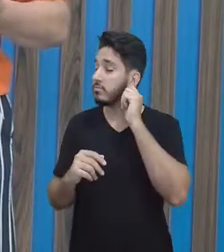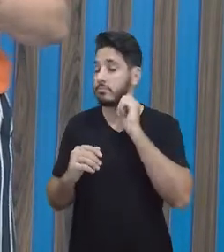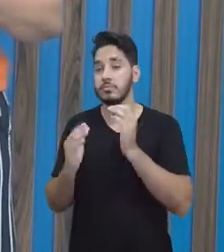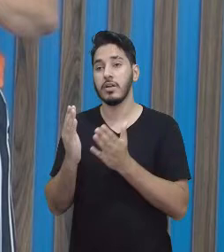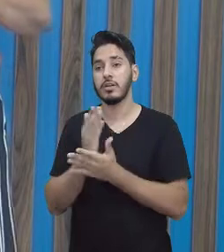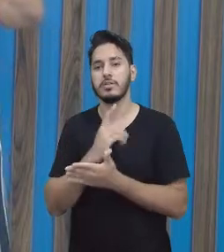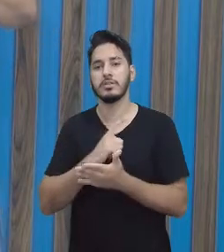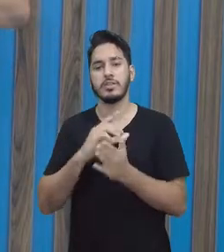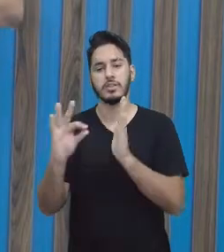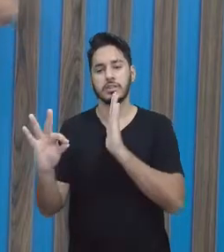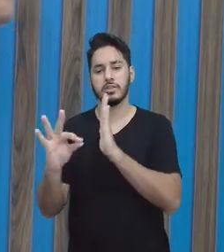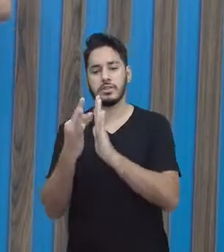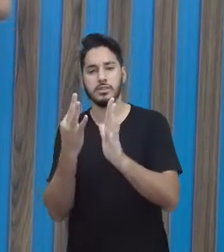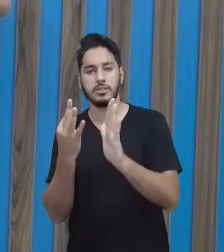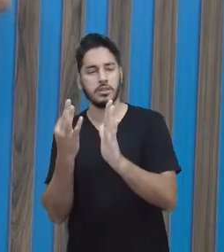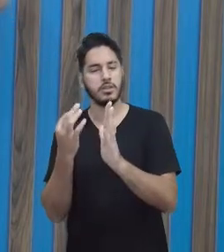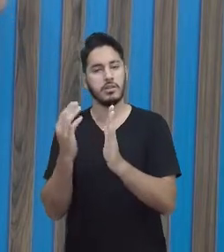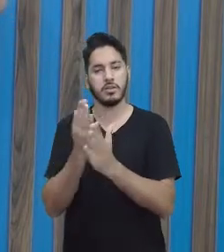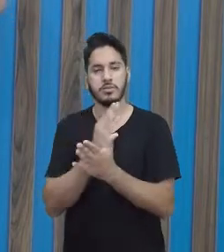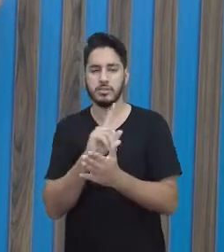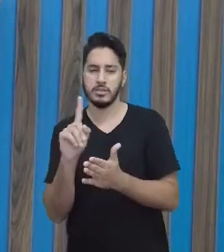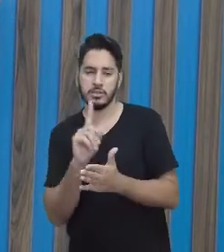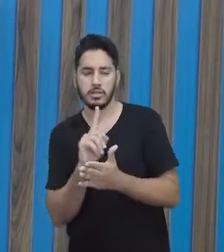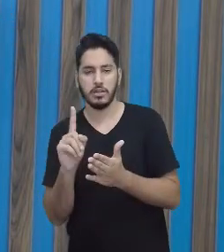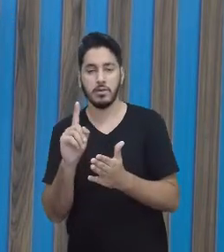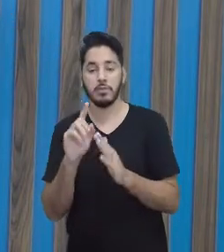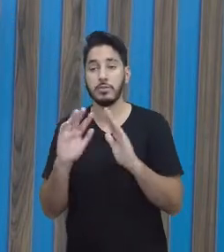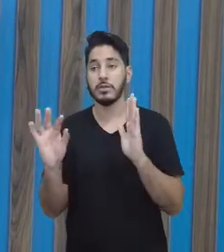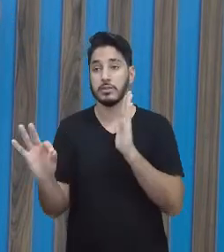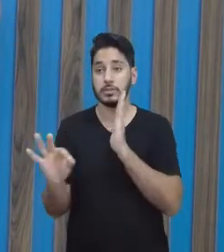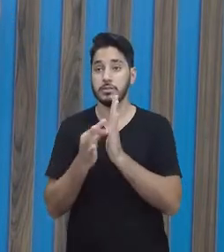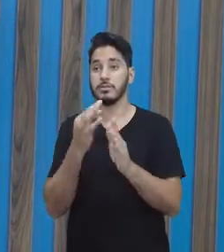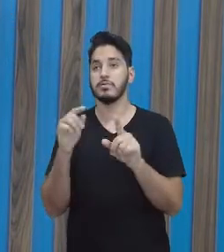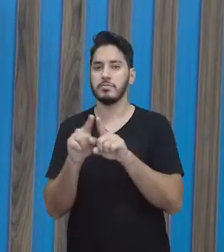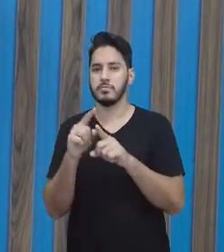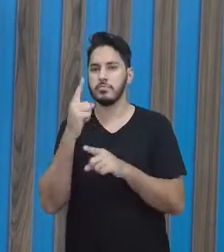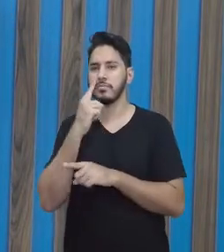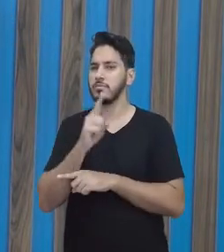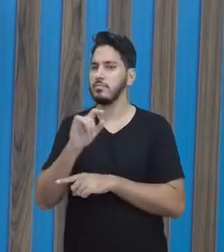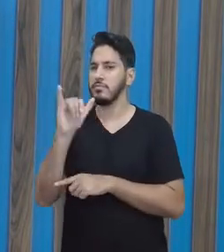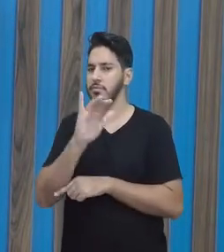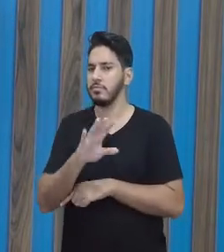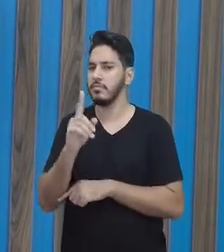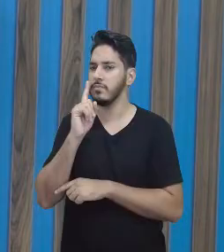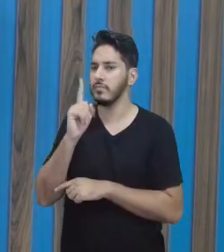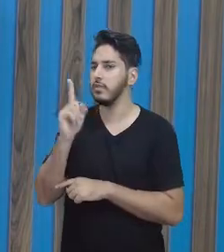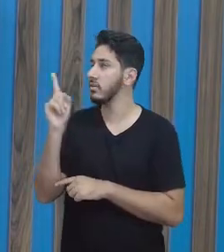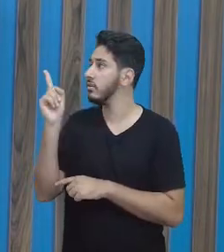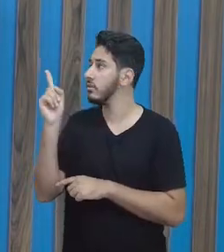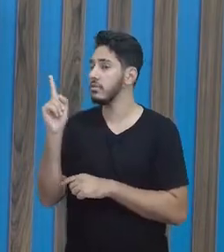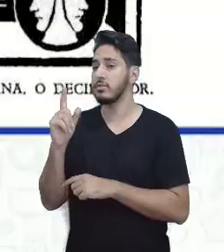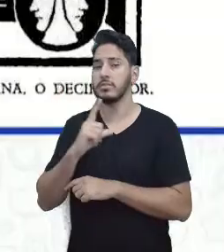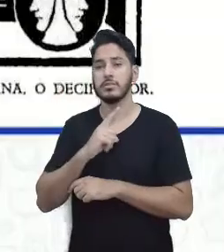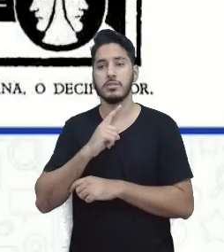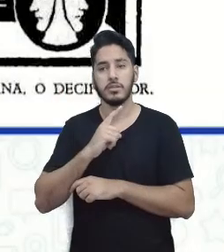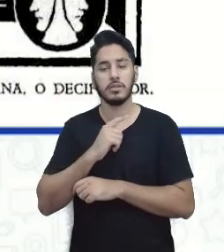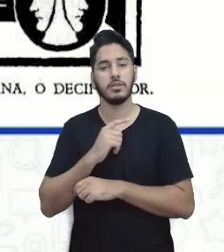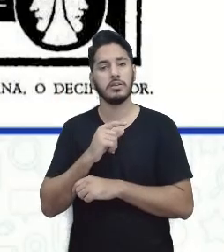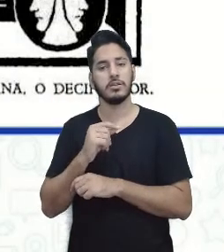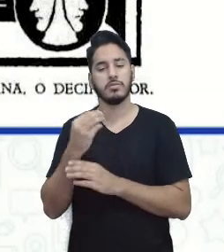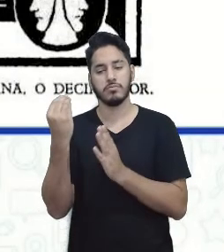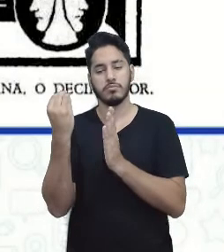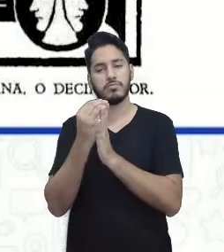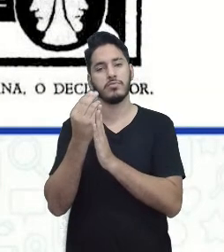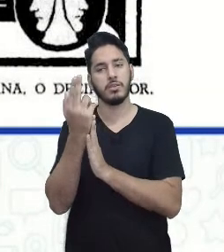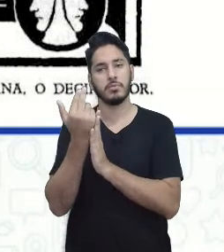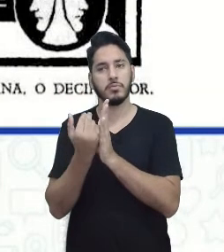têm inscrições, às vezes não, mas as inscrições também, vocês estão vendo aí na imagem, né, inscrições nas